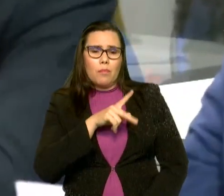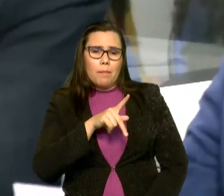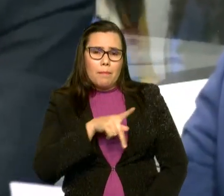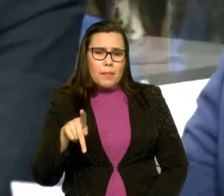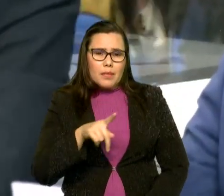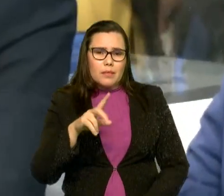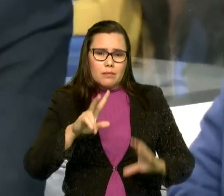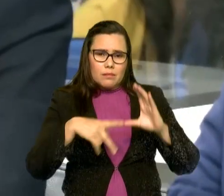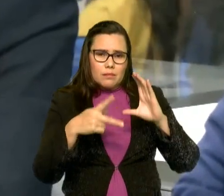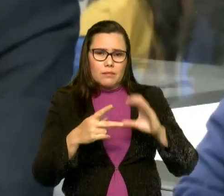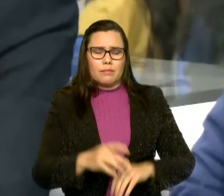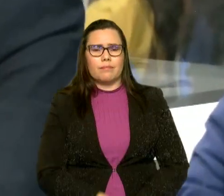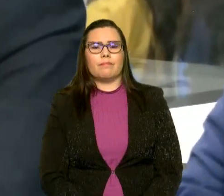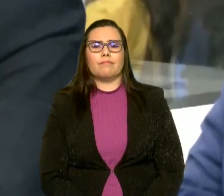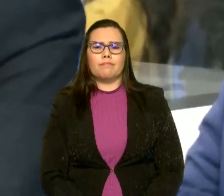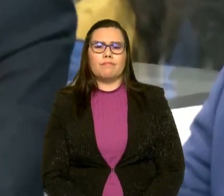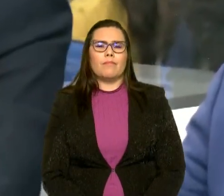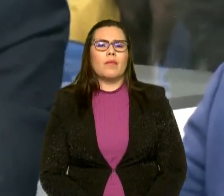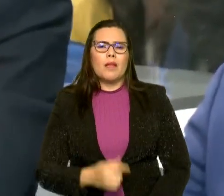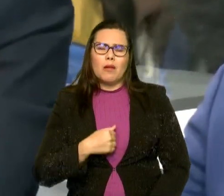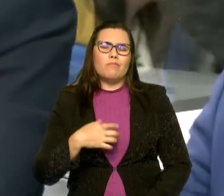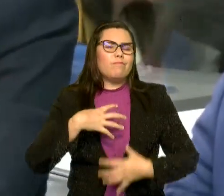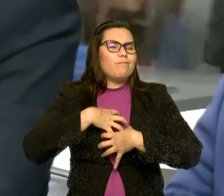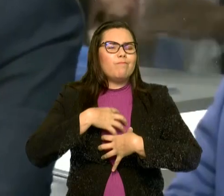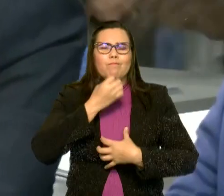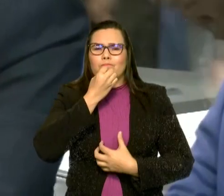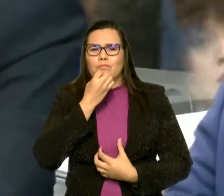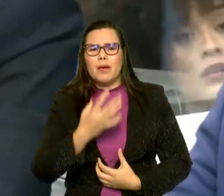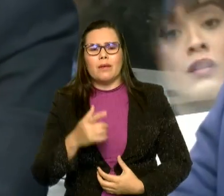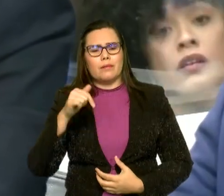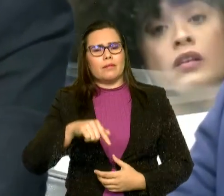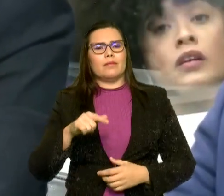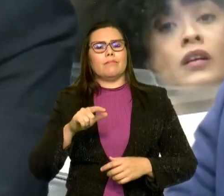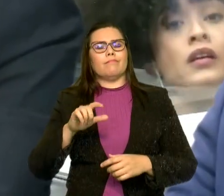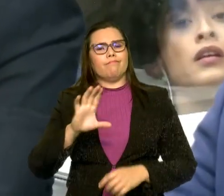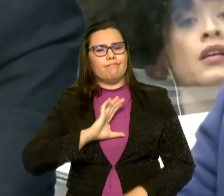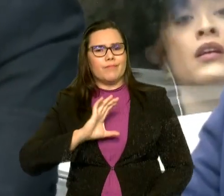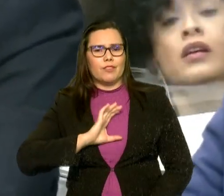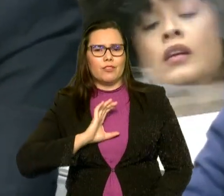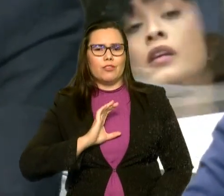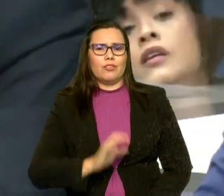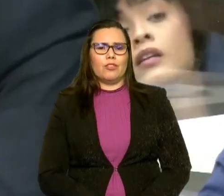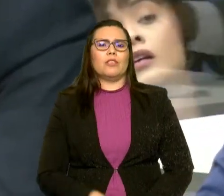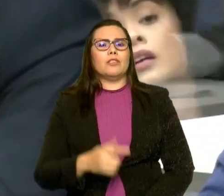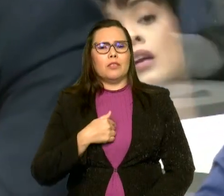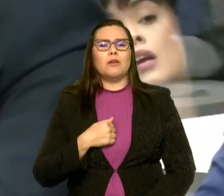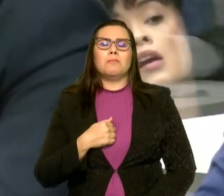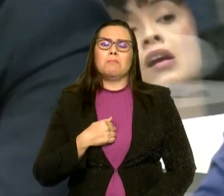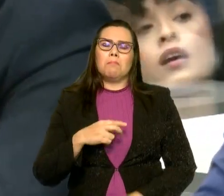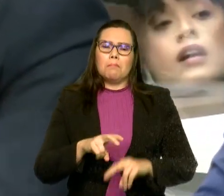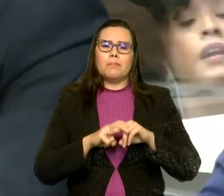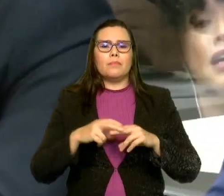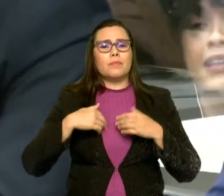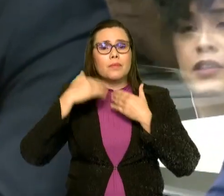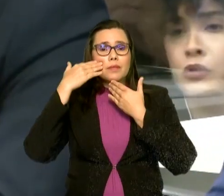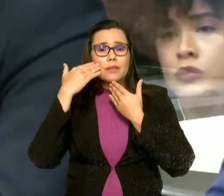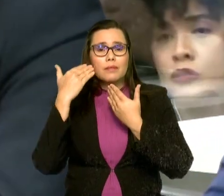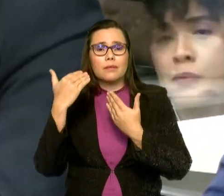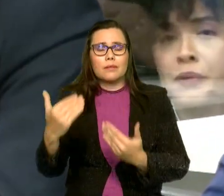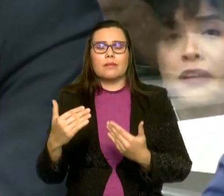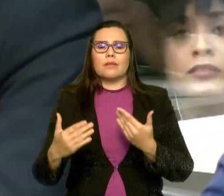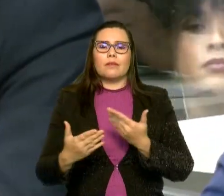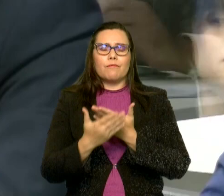muito bem acolhido aqui na cidade de Caxias e o primeiro momento é para, de fato, agradecê-los. A Assembleia